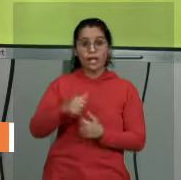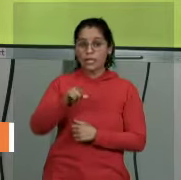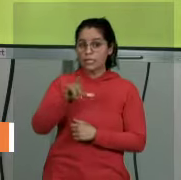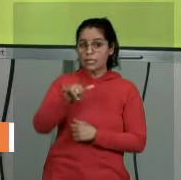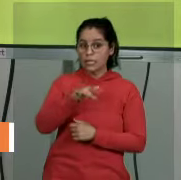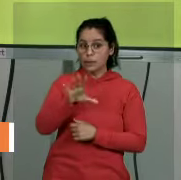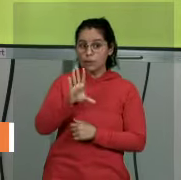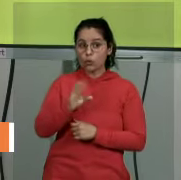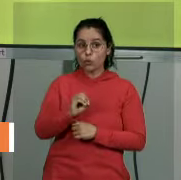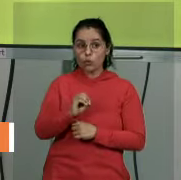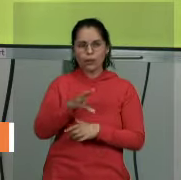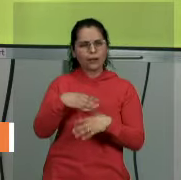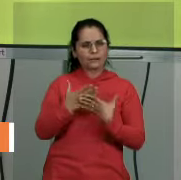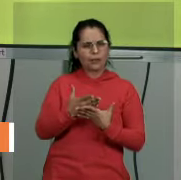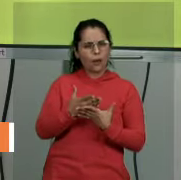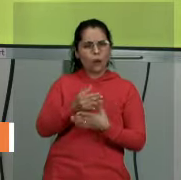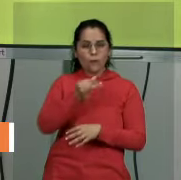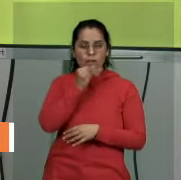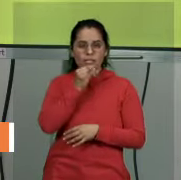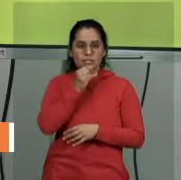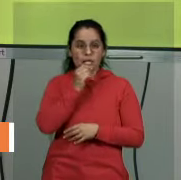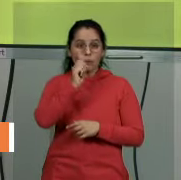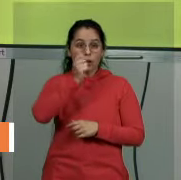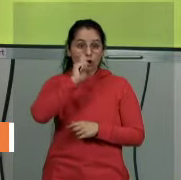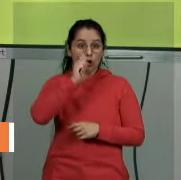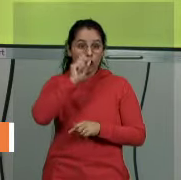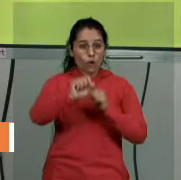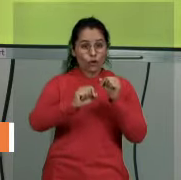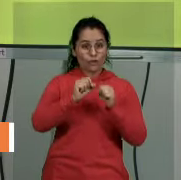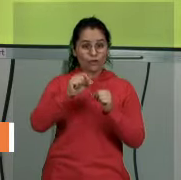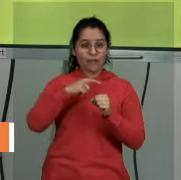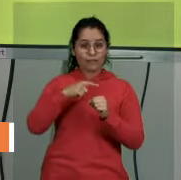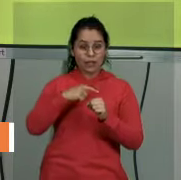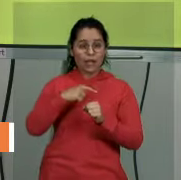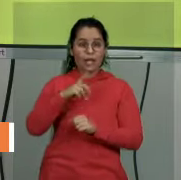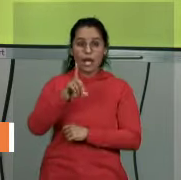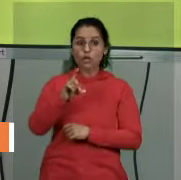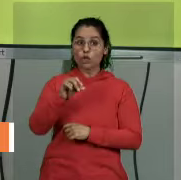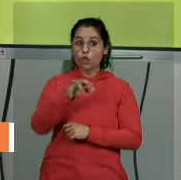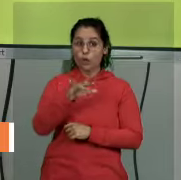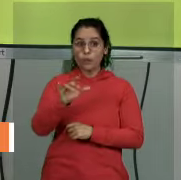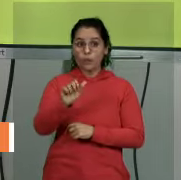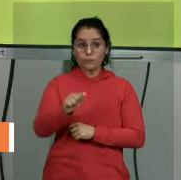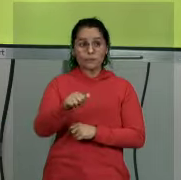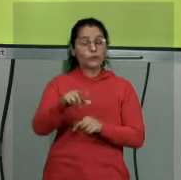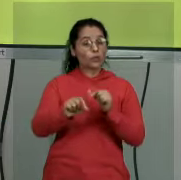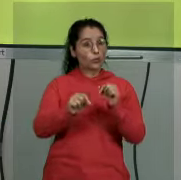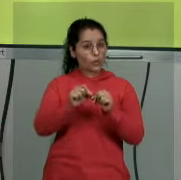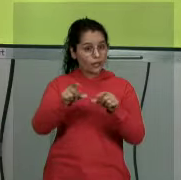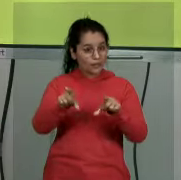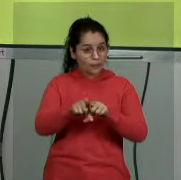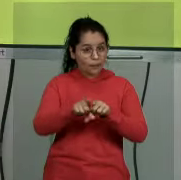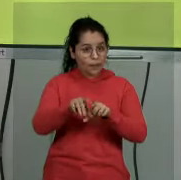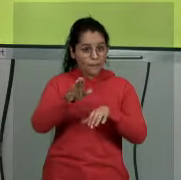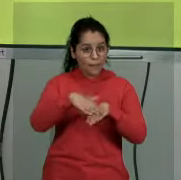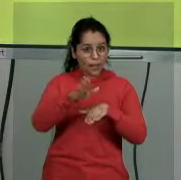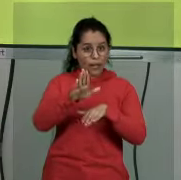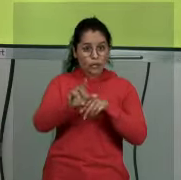da droga, ela vai carregar essa dopamina também. Só que em